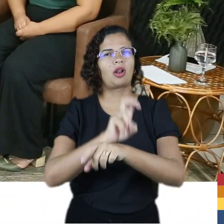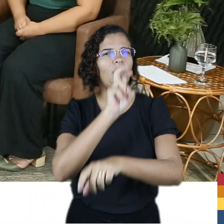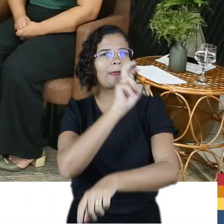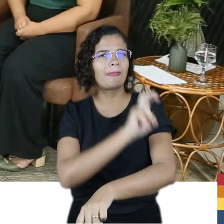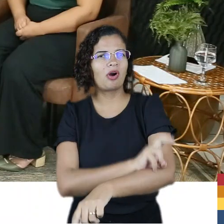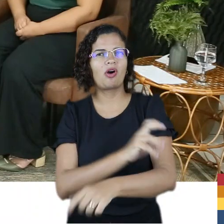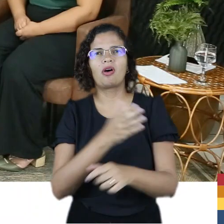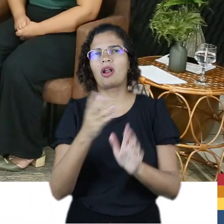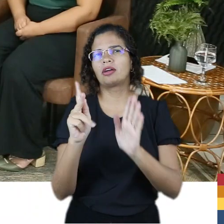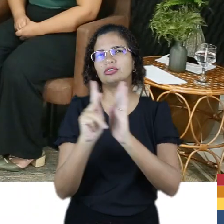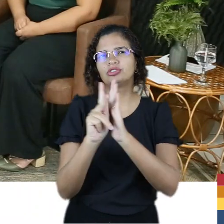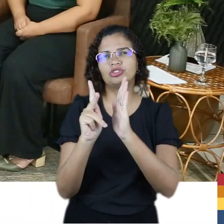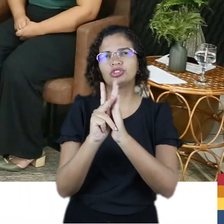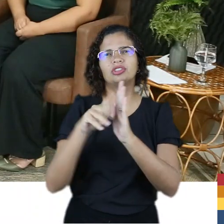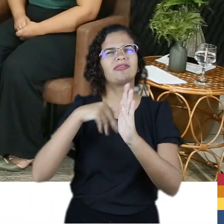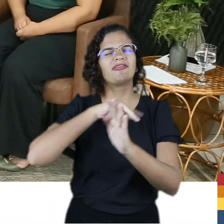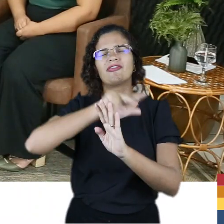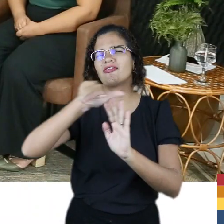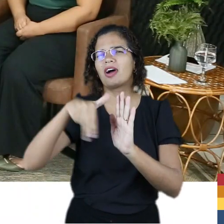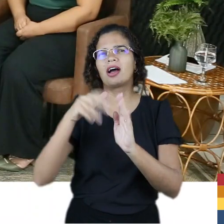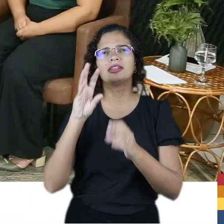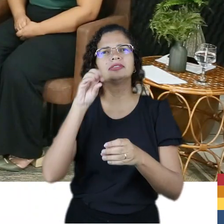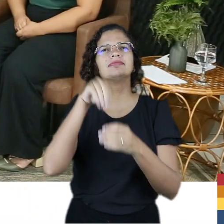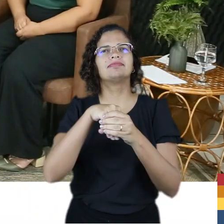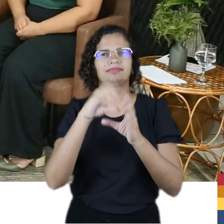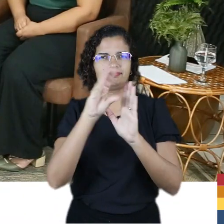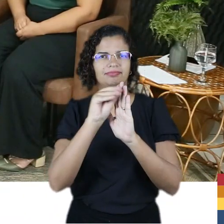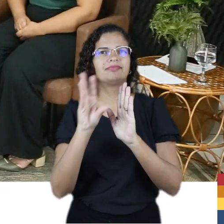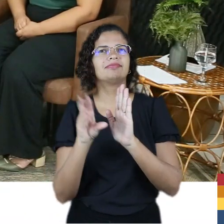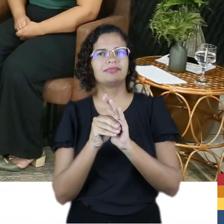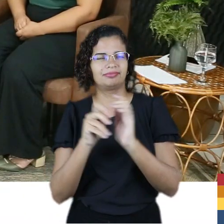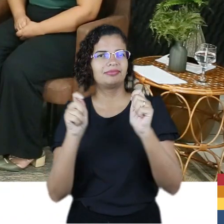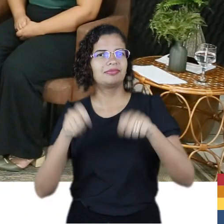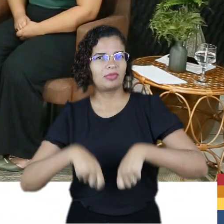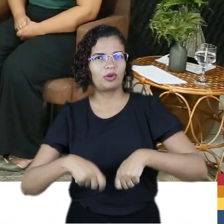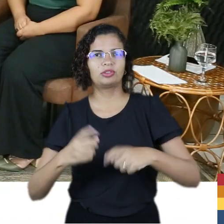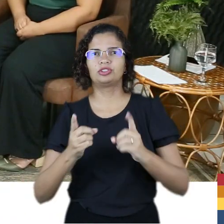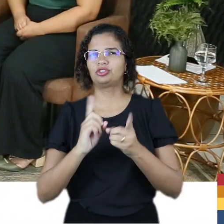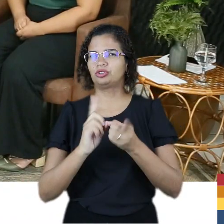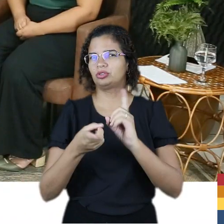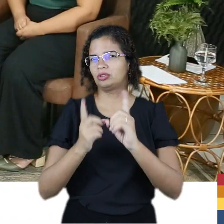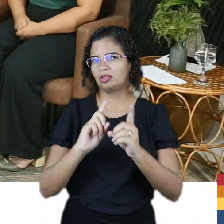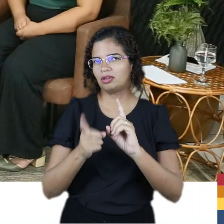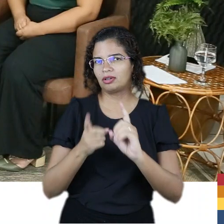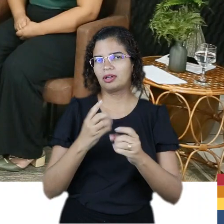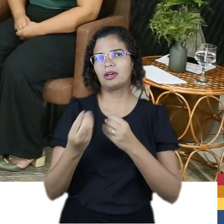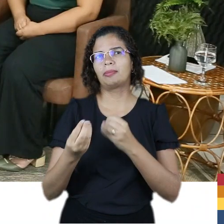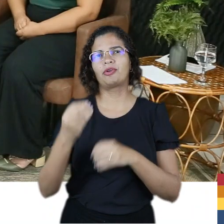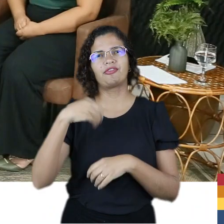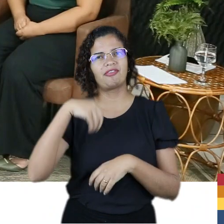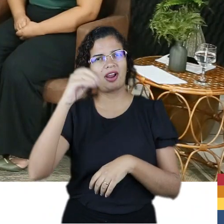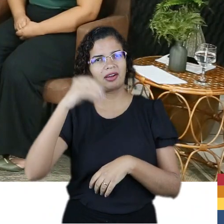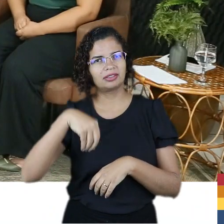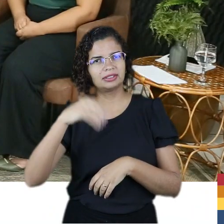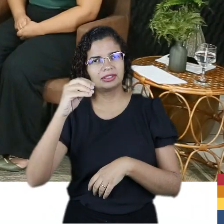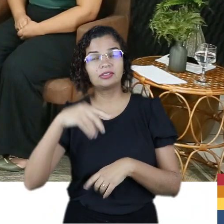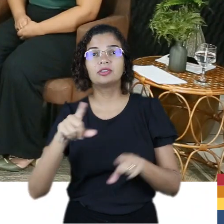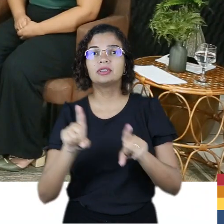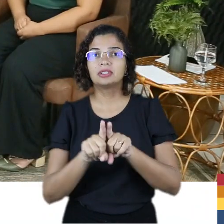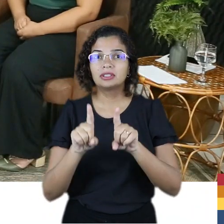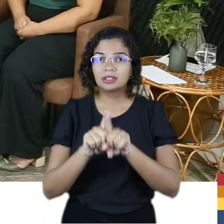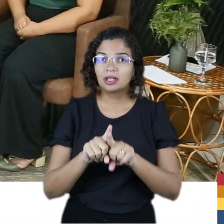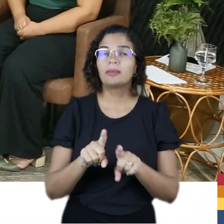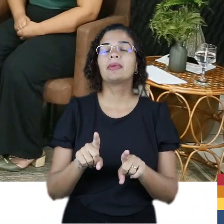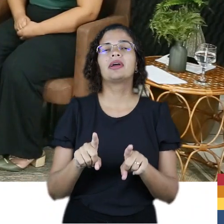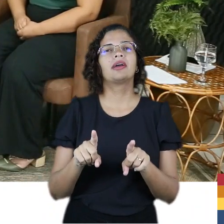currículo né de modo dinâmico né de modo flexível e ao mesmo tempo que articule né o exercício